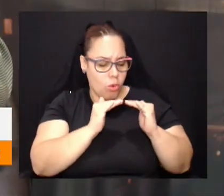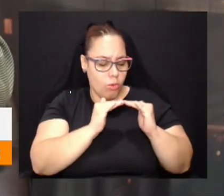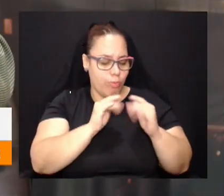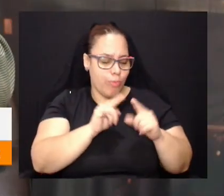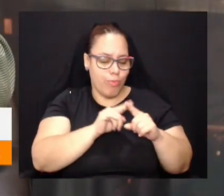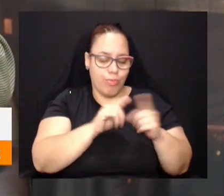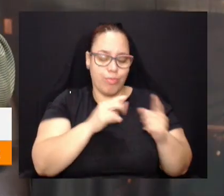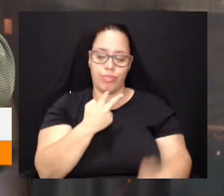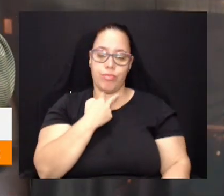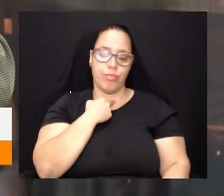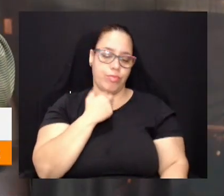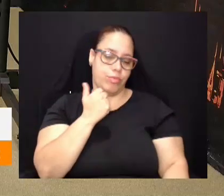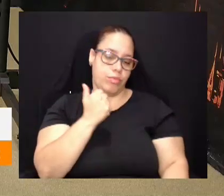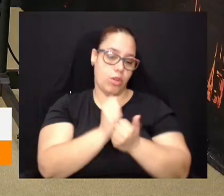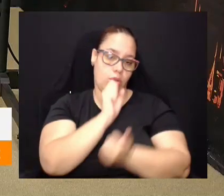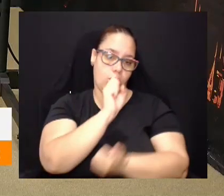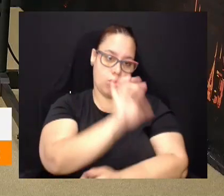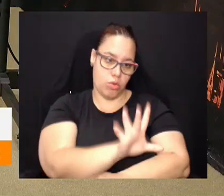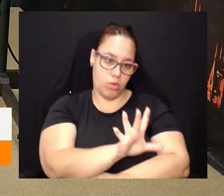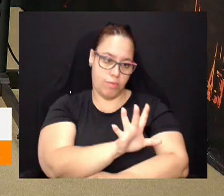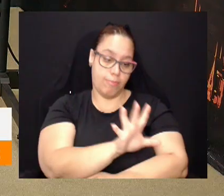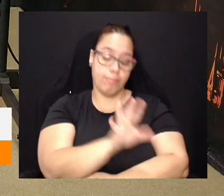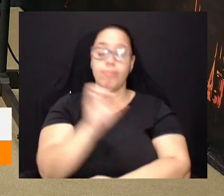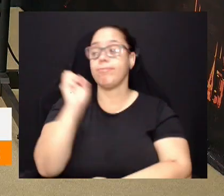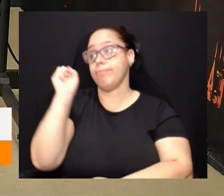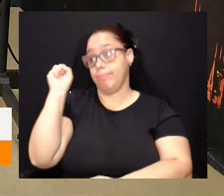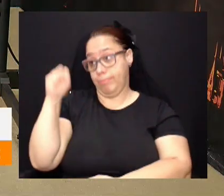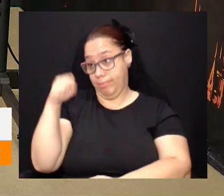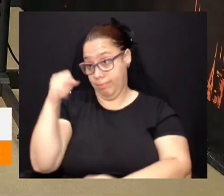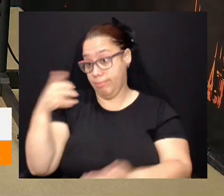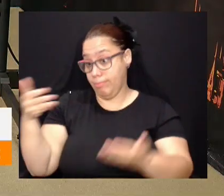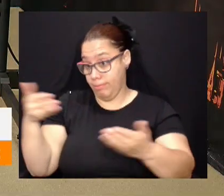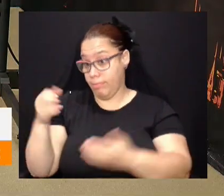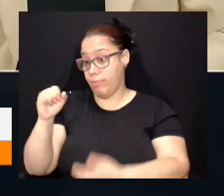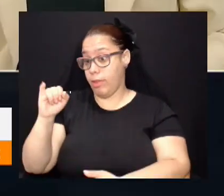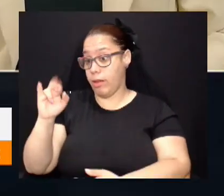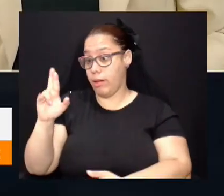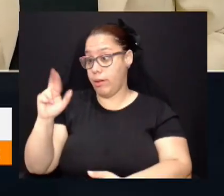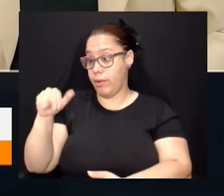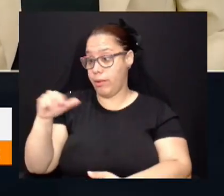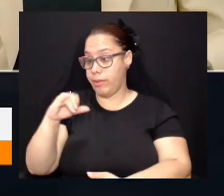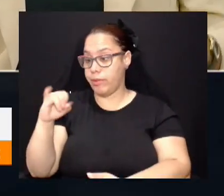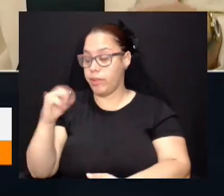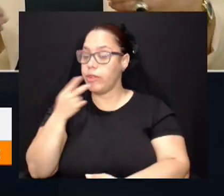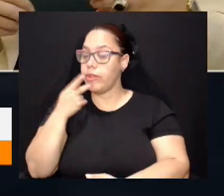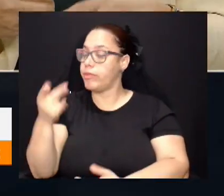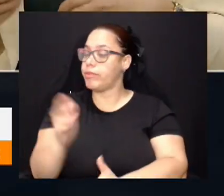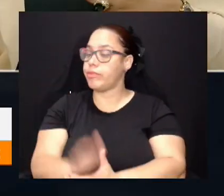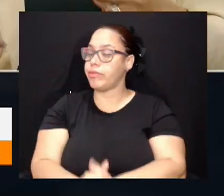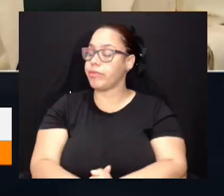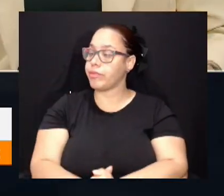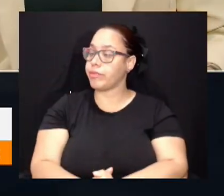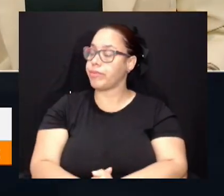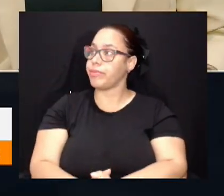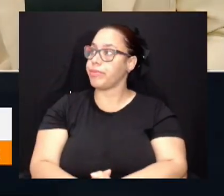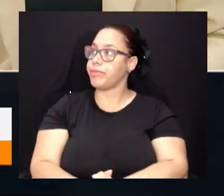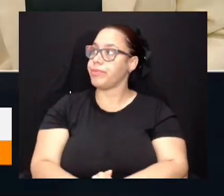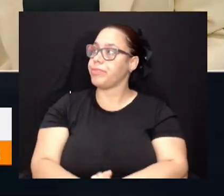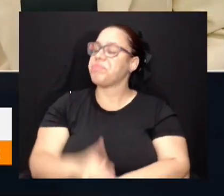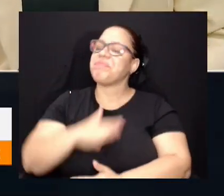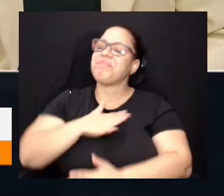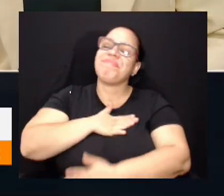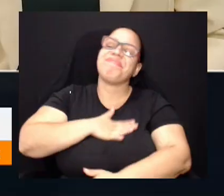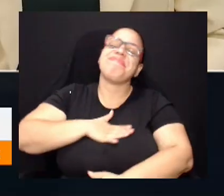apoiar só nisso. Exatamente. Agora, Beyoncé, quando a gente fala nessa questão, né, da satisfação